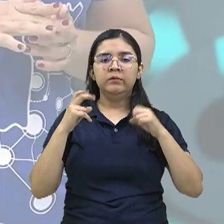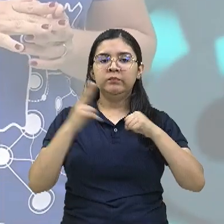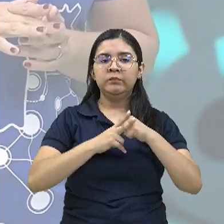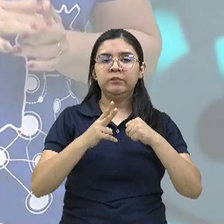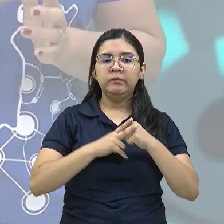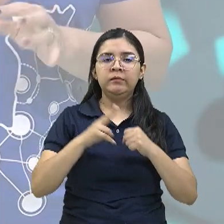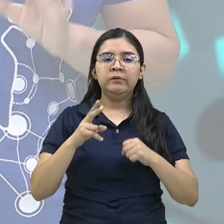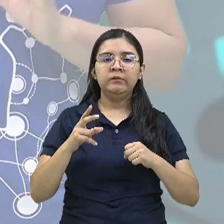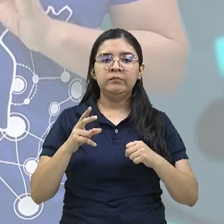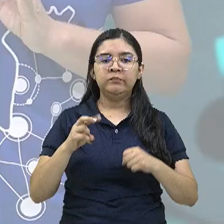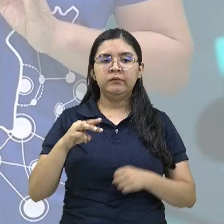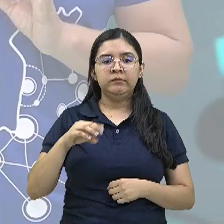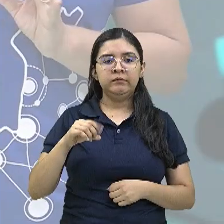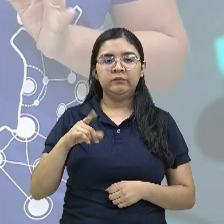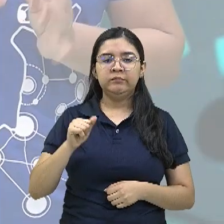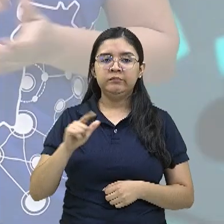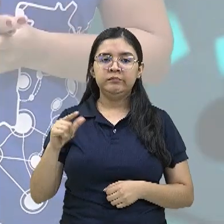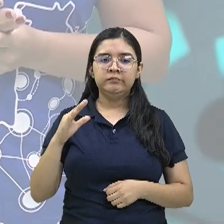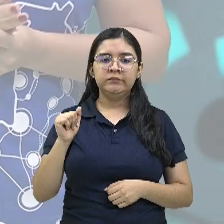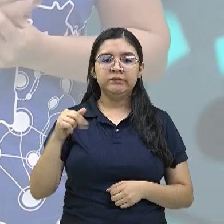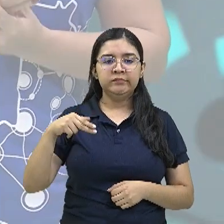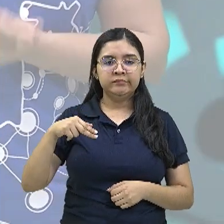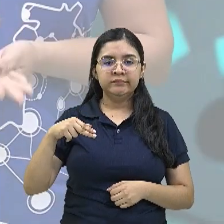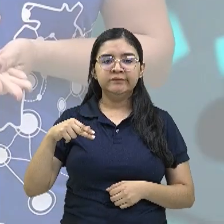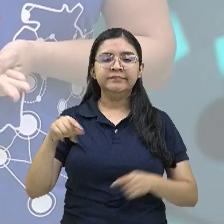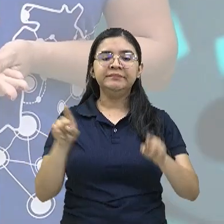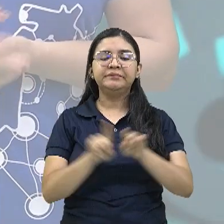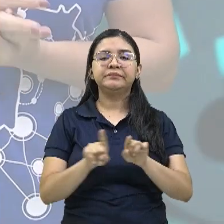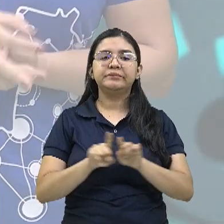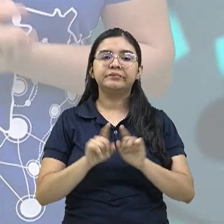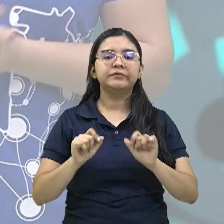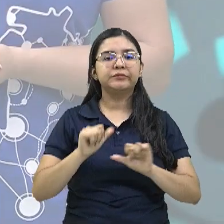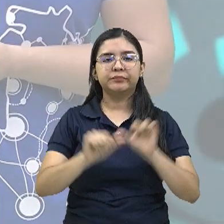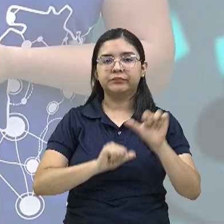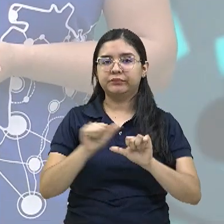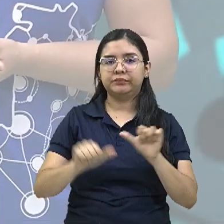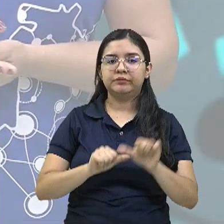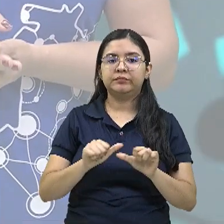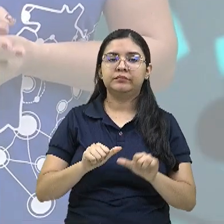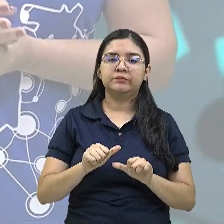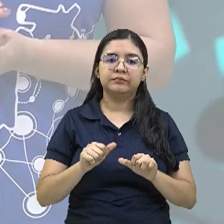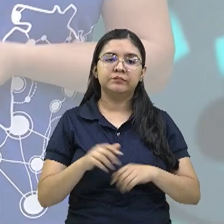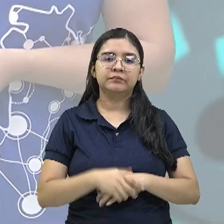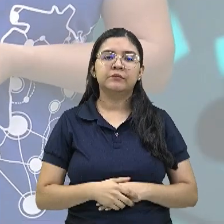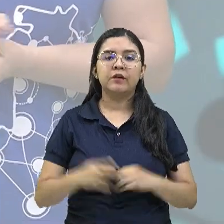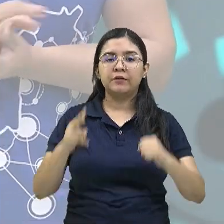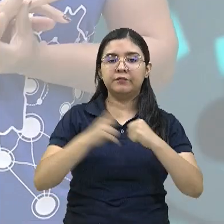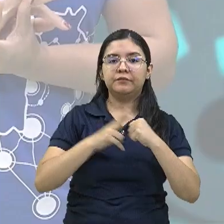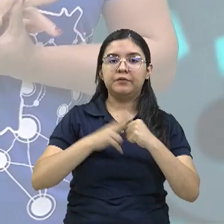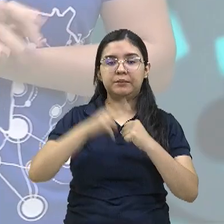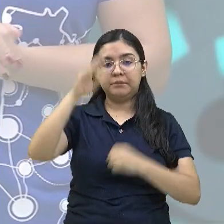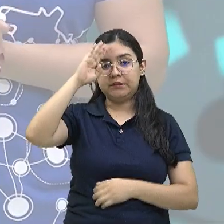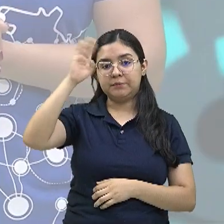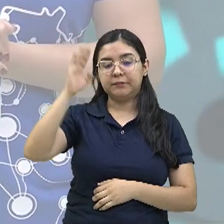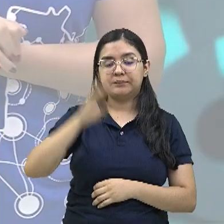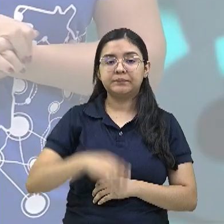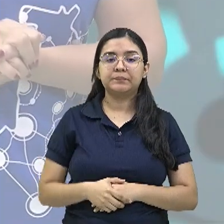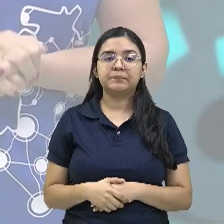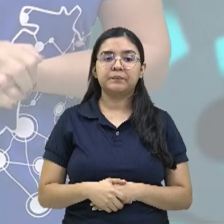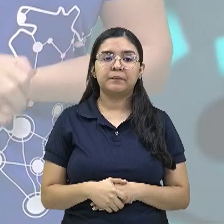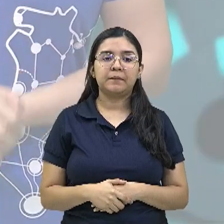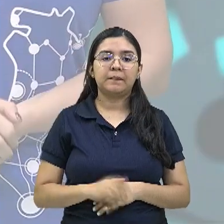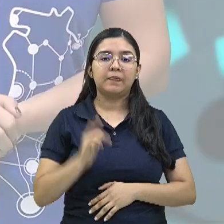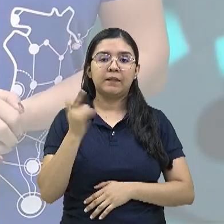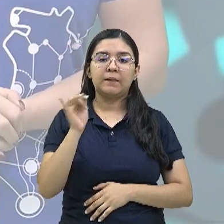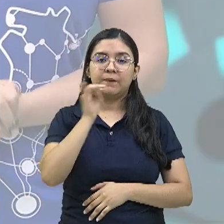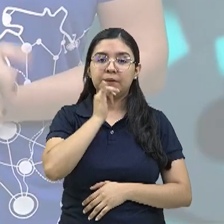modal can, mais o verbo sem modificação, que é o verbo principal. Tem mais